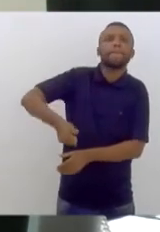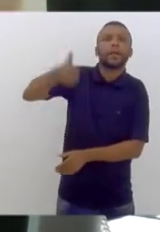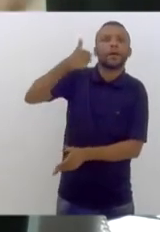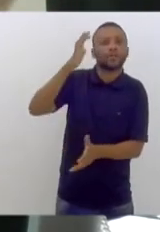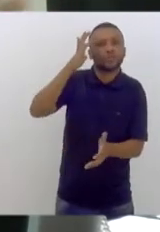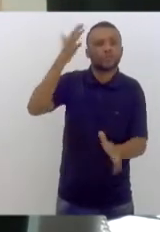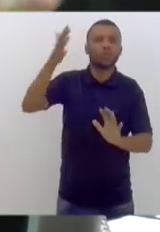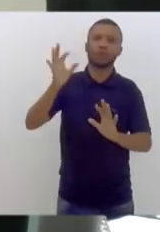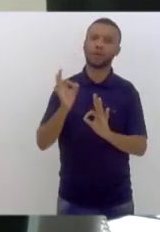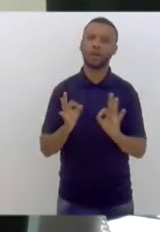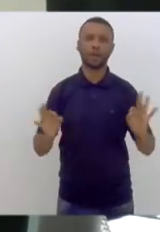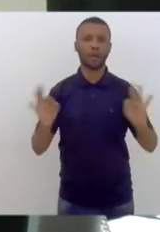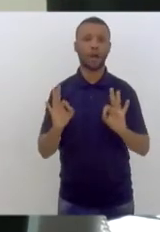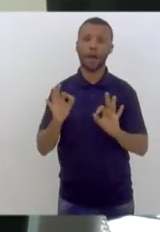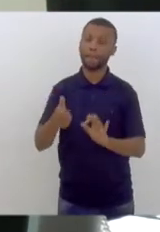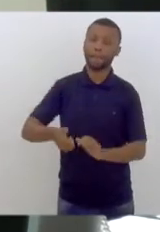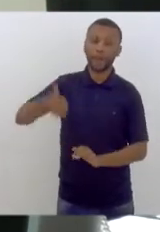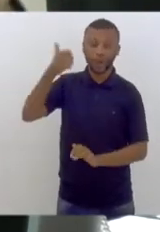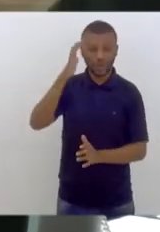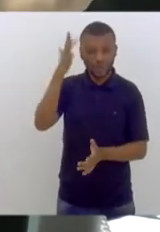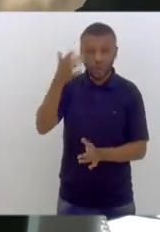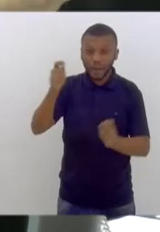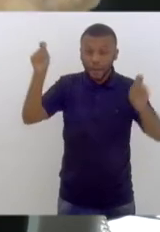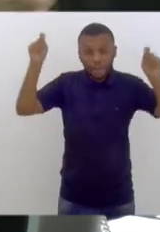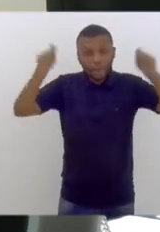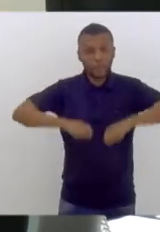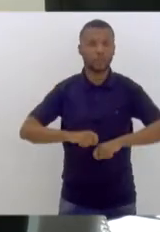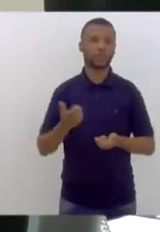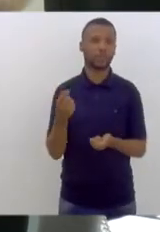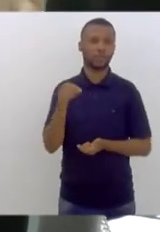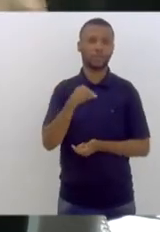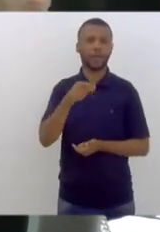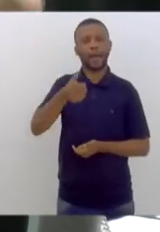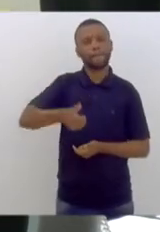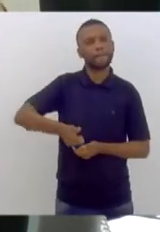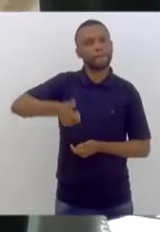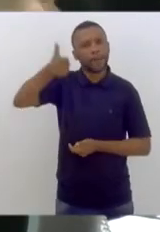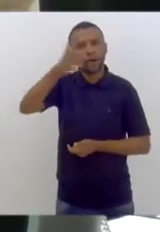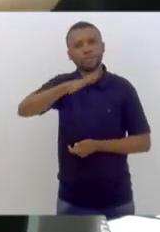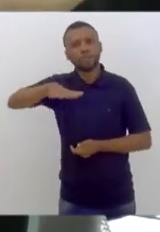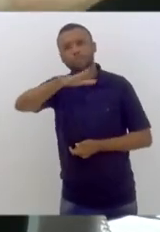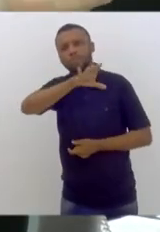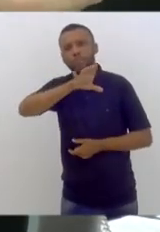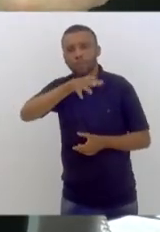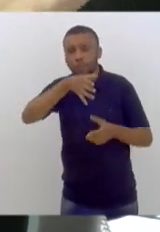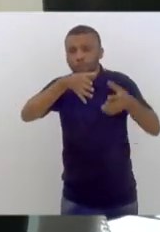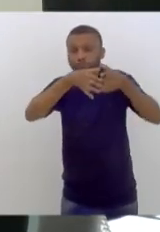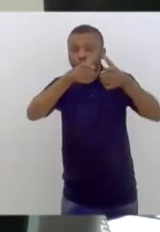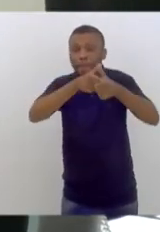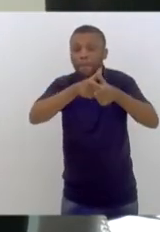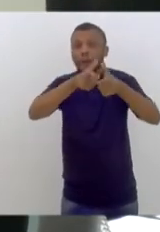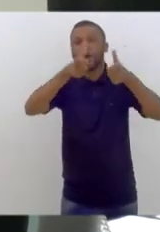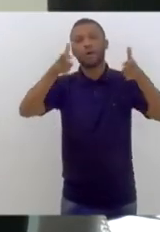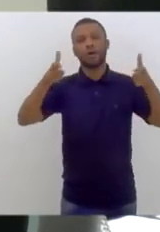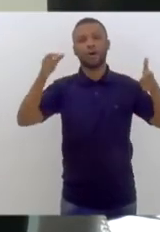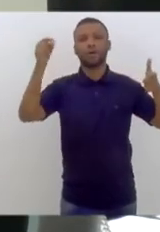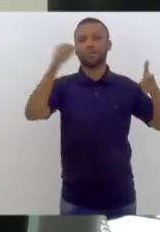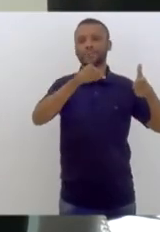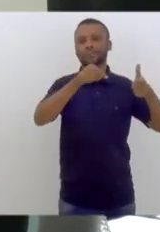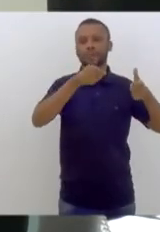vezes, a melhor solução é aquela que é possível ser a melhor para um conjunto maior